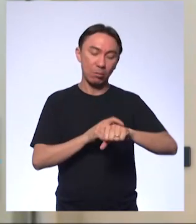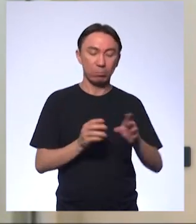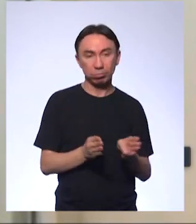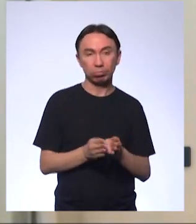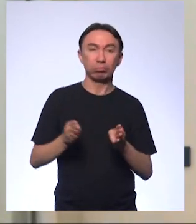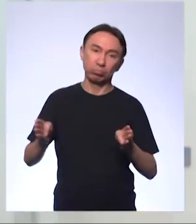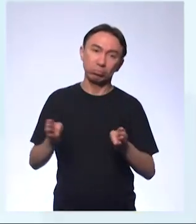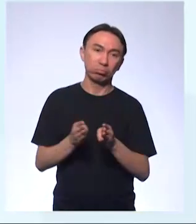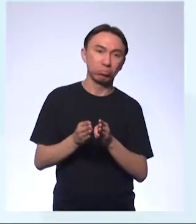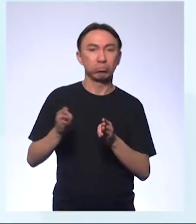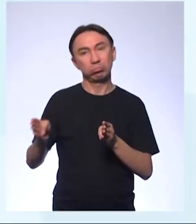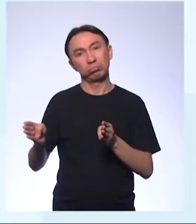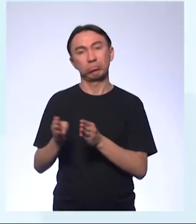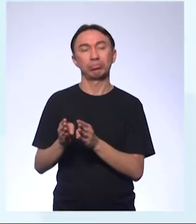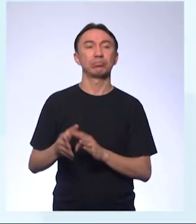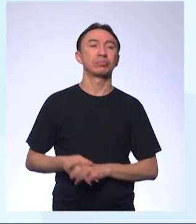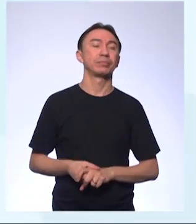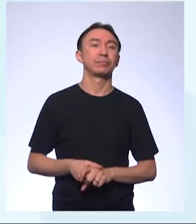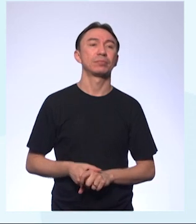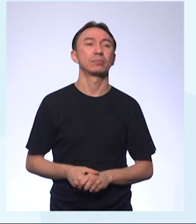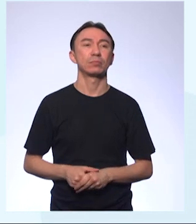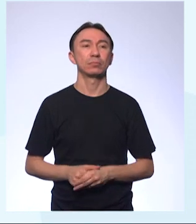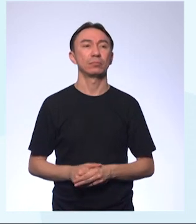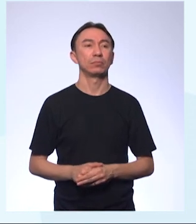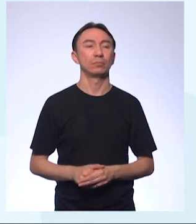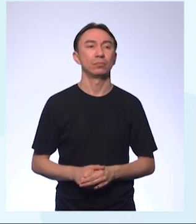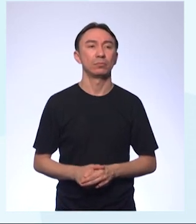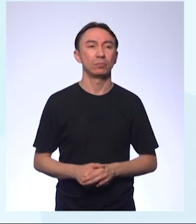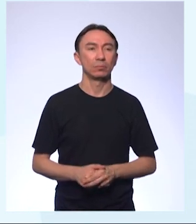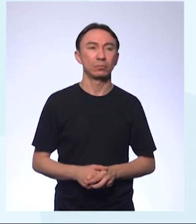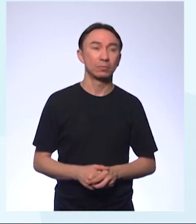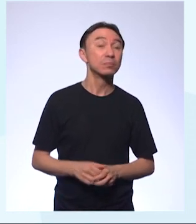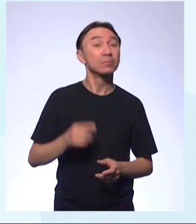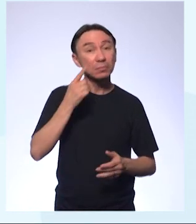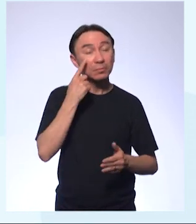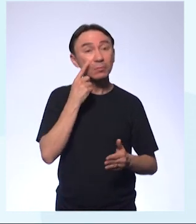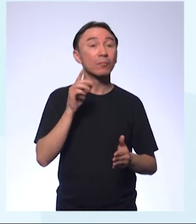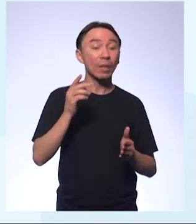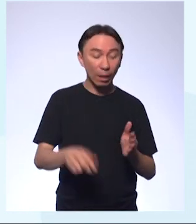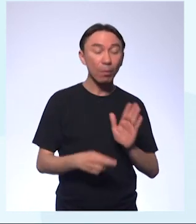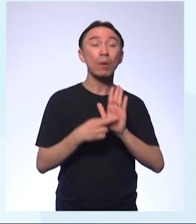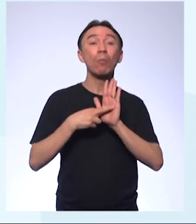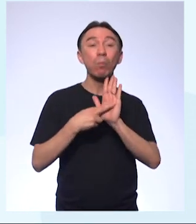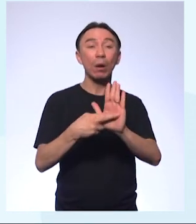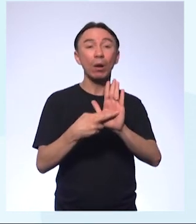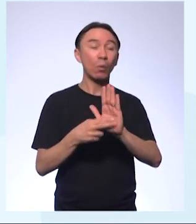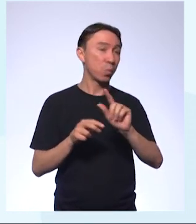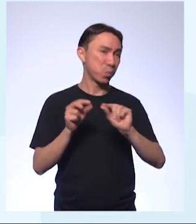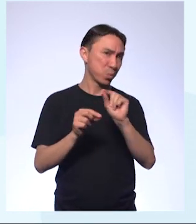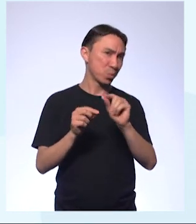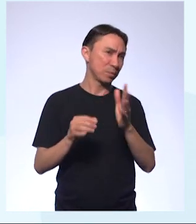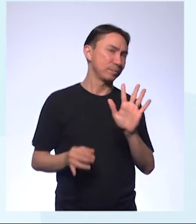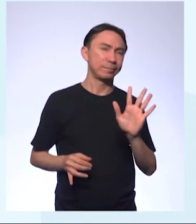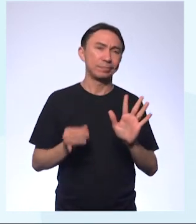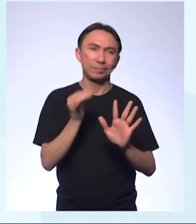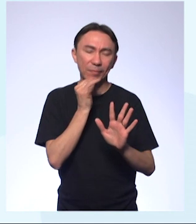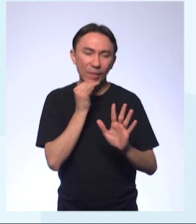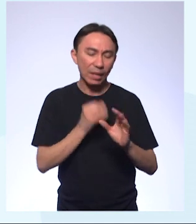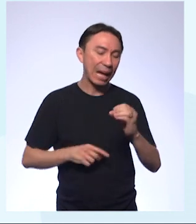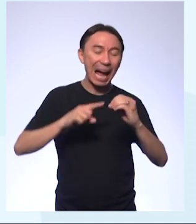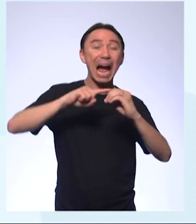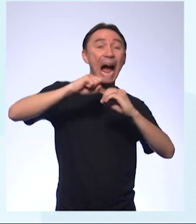o que se tinha de estudo no momento. Então, a quantidade de tempo que era gasta era menor ou maior de acordo com a complexidade daquilo